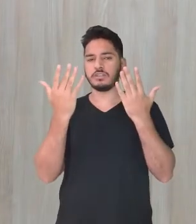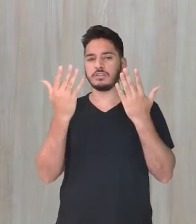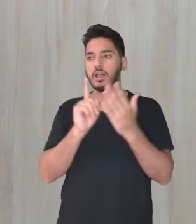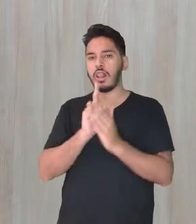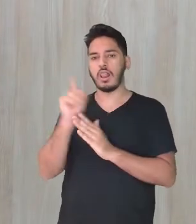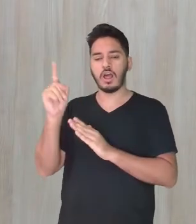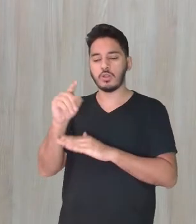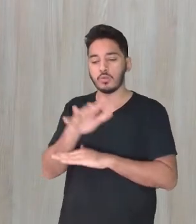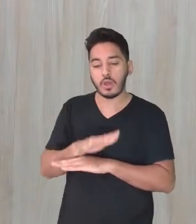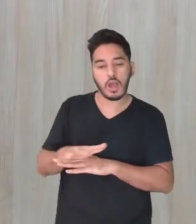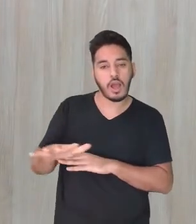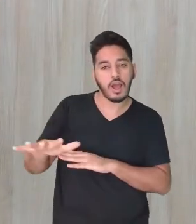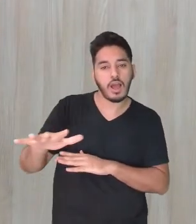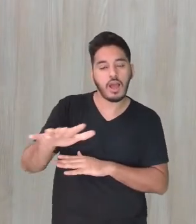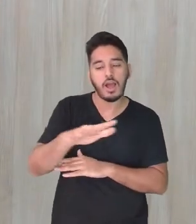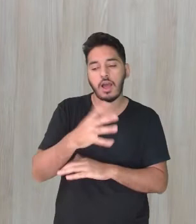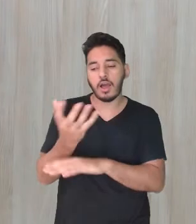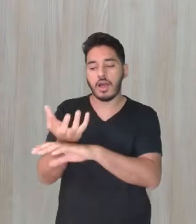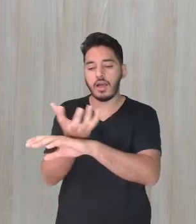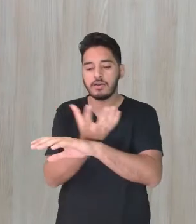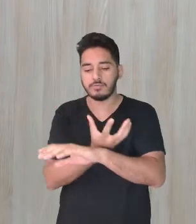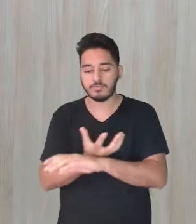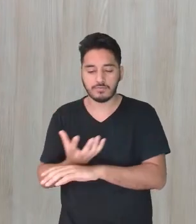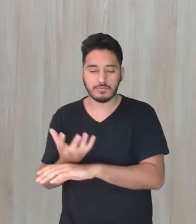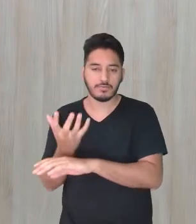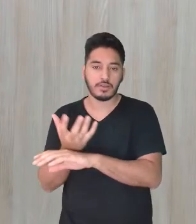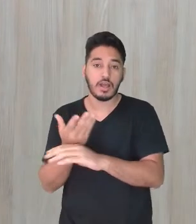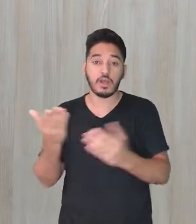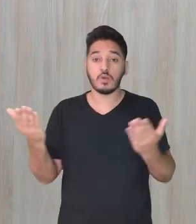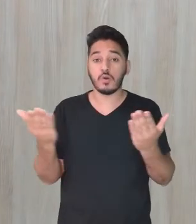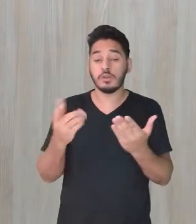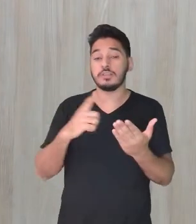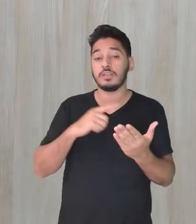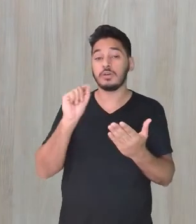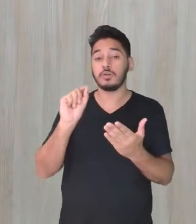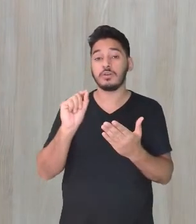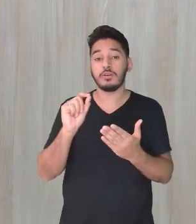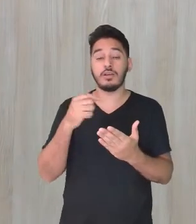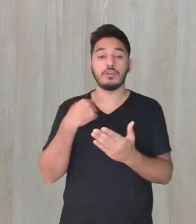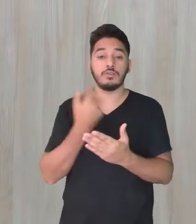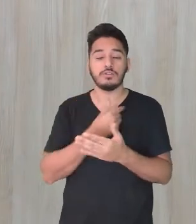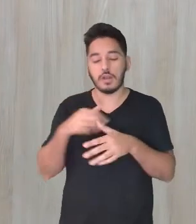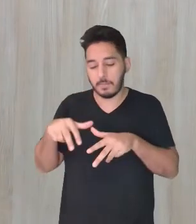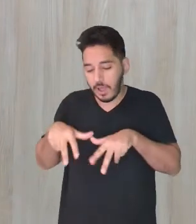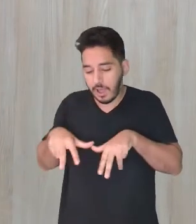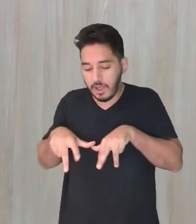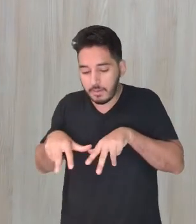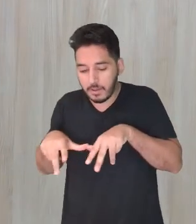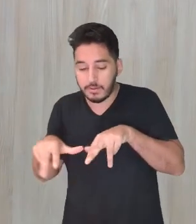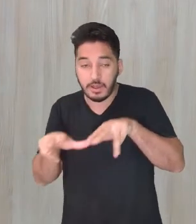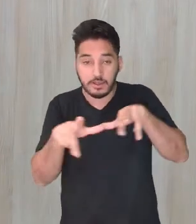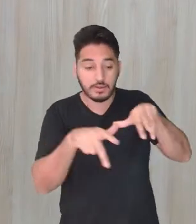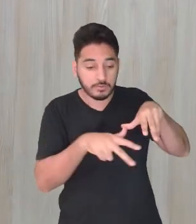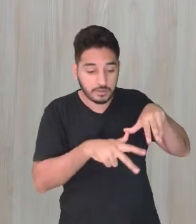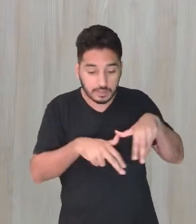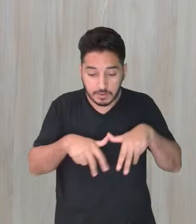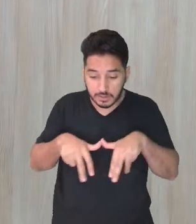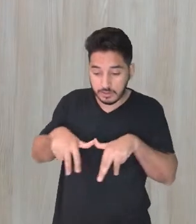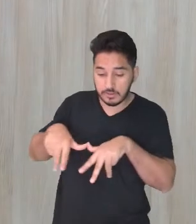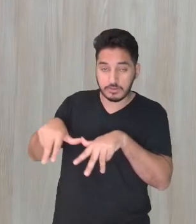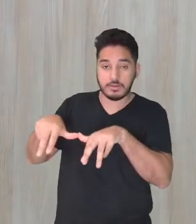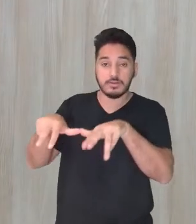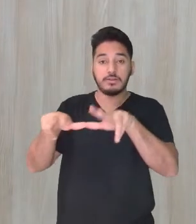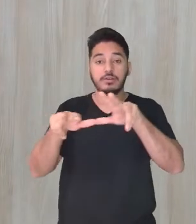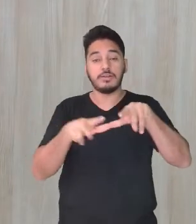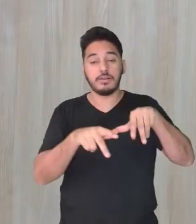campo, né, deu origem ao que a gente tem hoje das nossas quadrilhas. Então, tem essa relação,